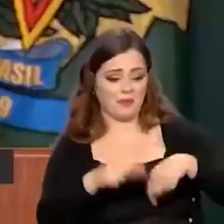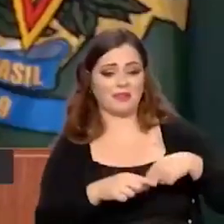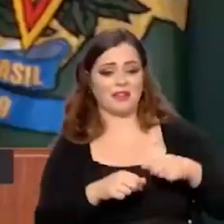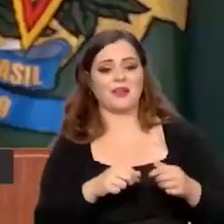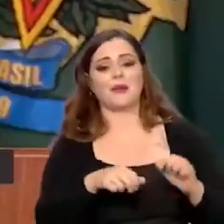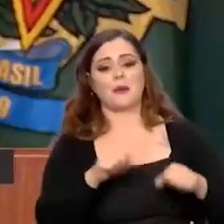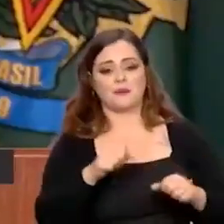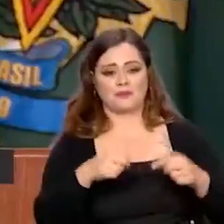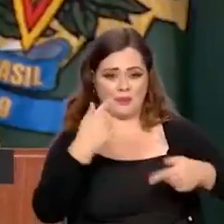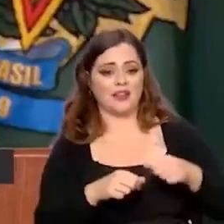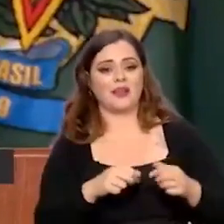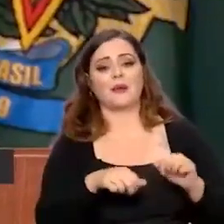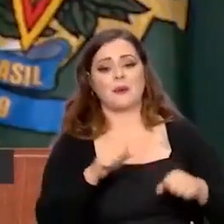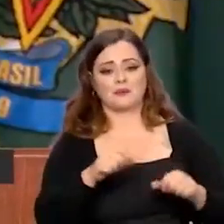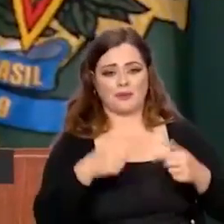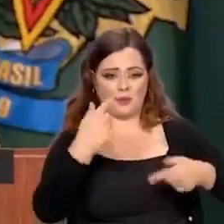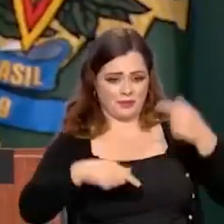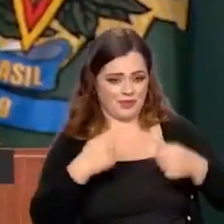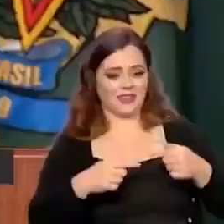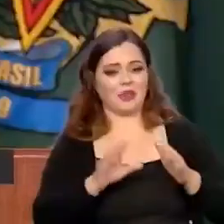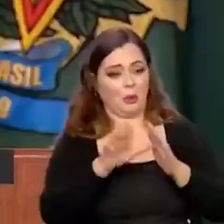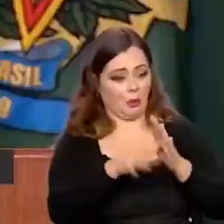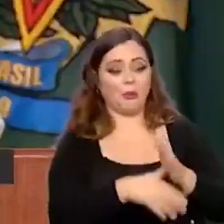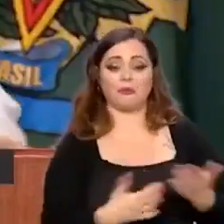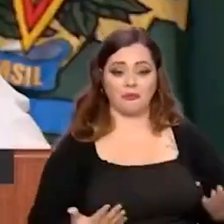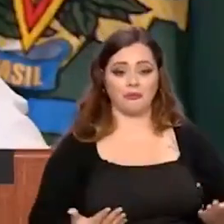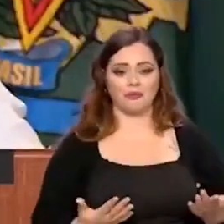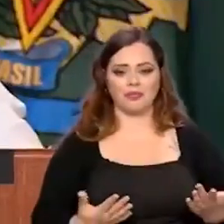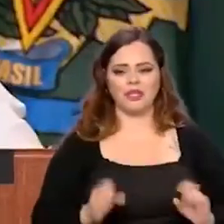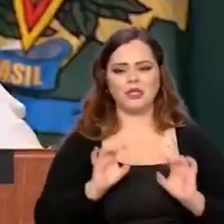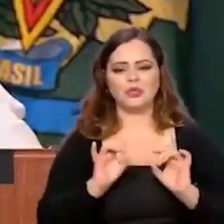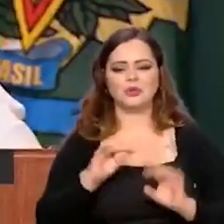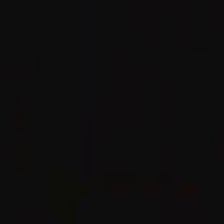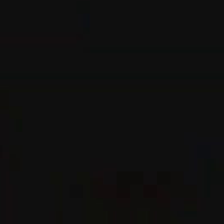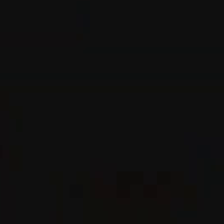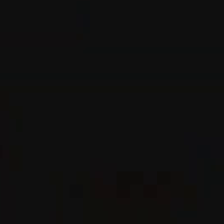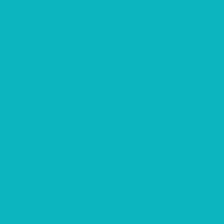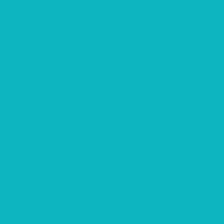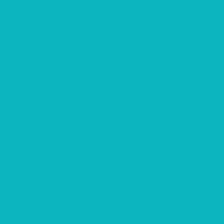corrupto. Só falta uma oportunidade para ele.